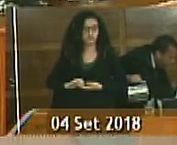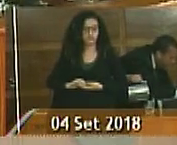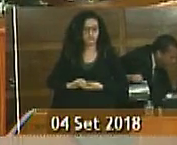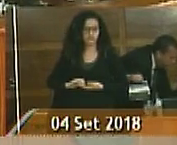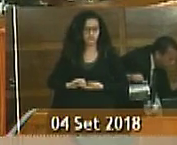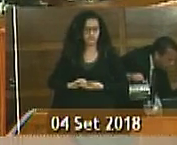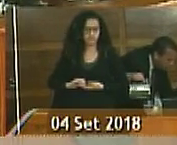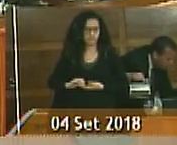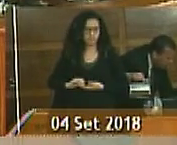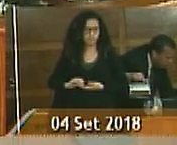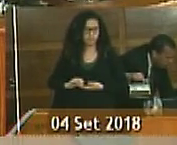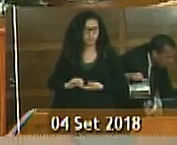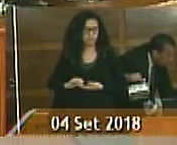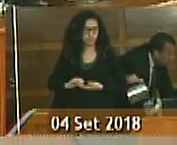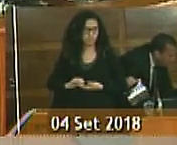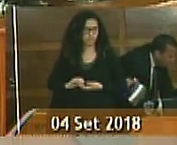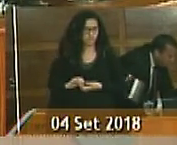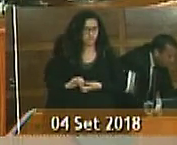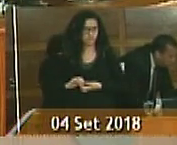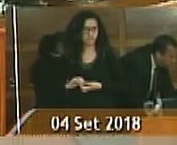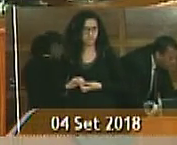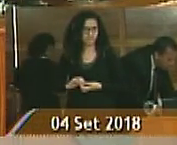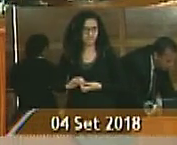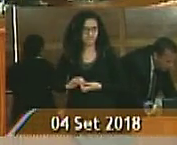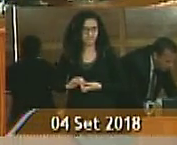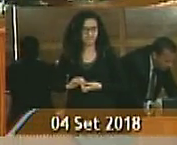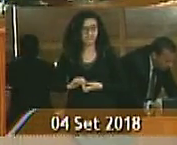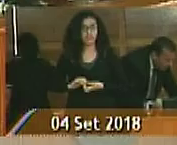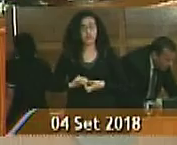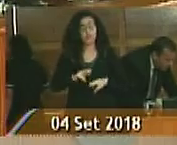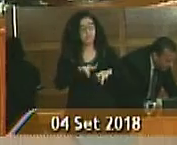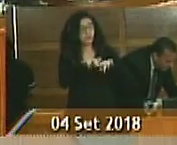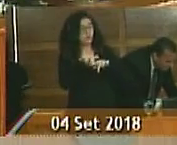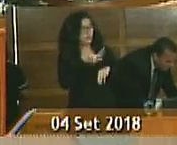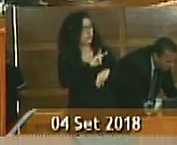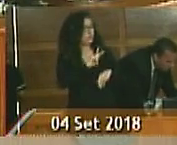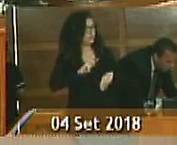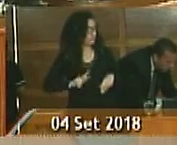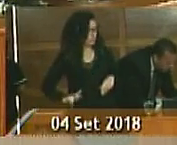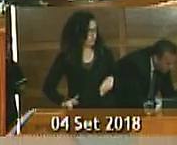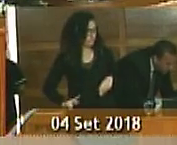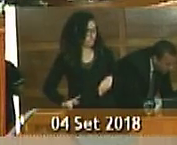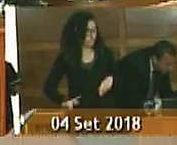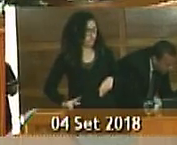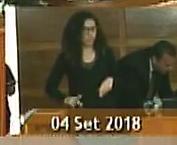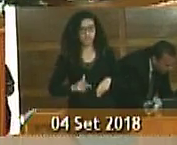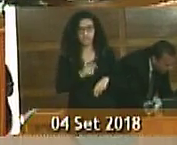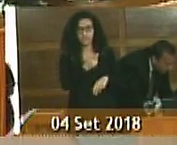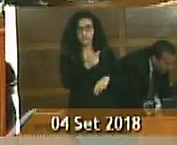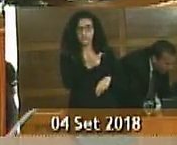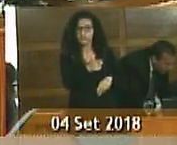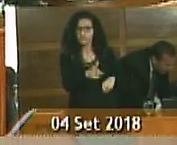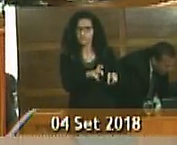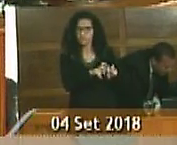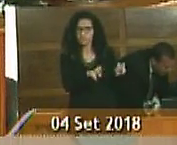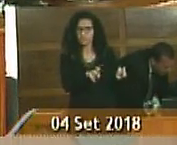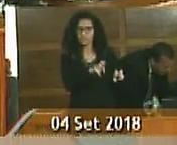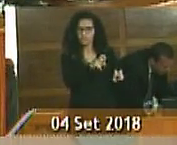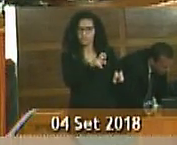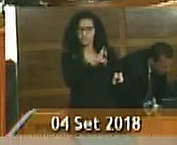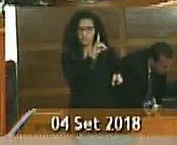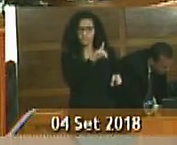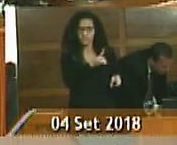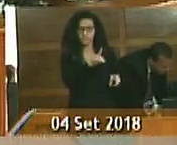2018. Fala assim agora aí, em função do presidente... Está na mesa. Está na mesa. As matérias